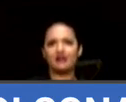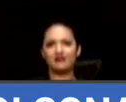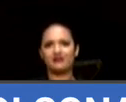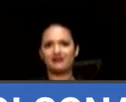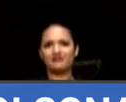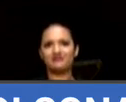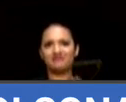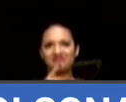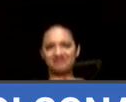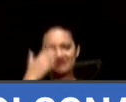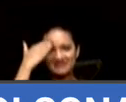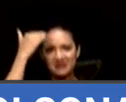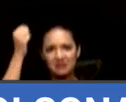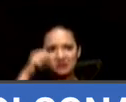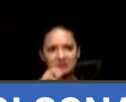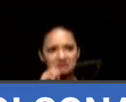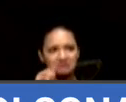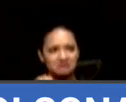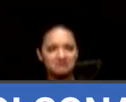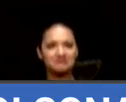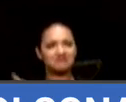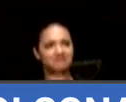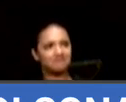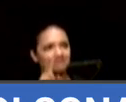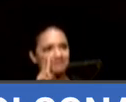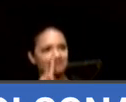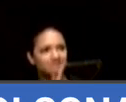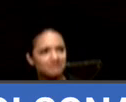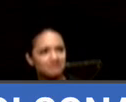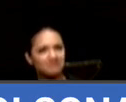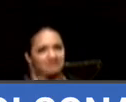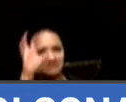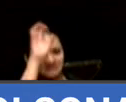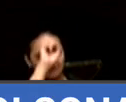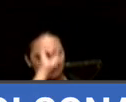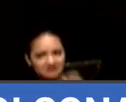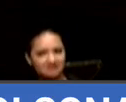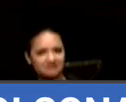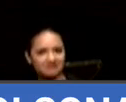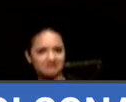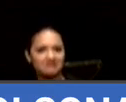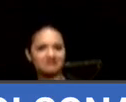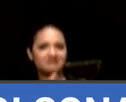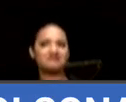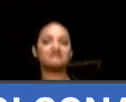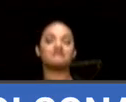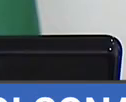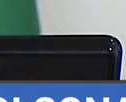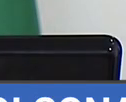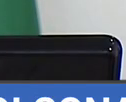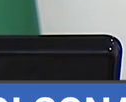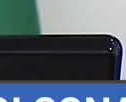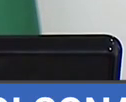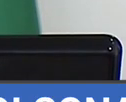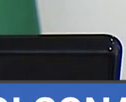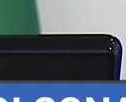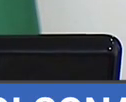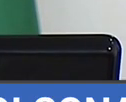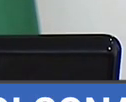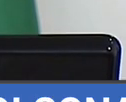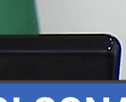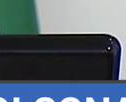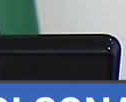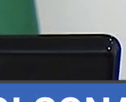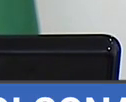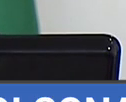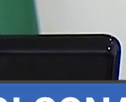ministro Fux não deu prazo para a retomada do julgamento com o voto dos demais ministros. Quando o Supremo iniciou a sessão, Bolsonaro